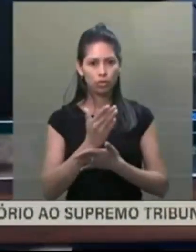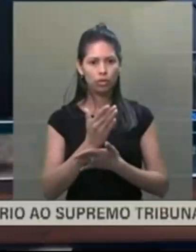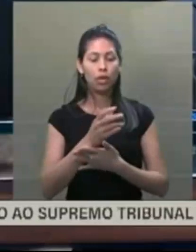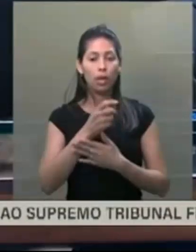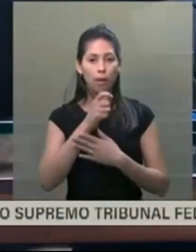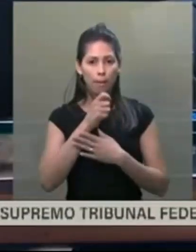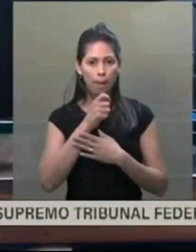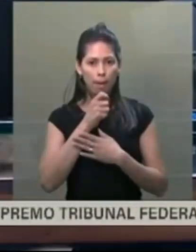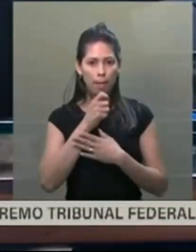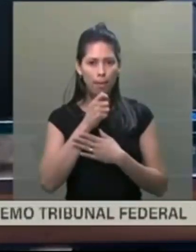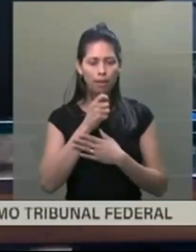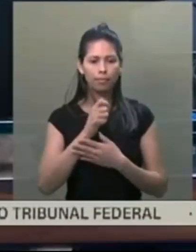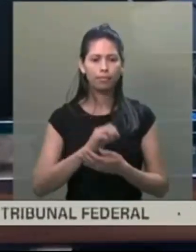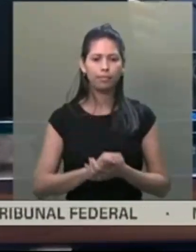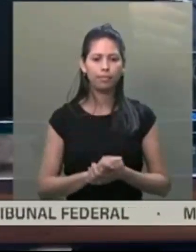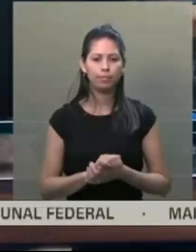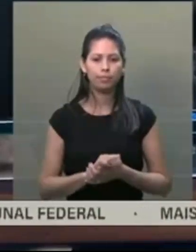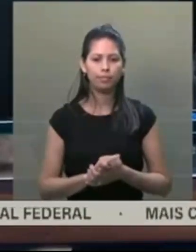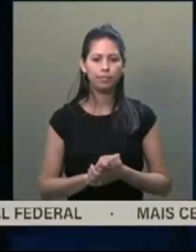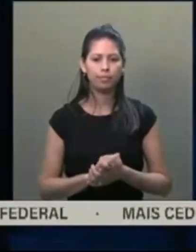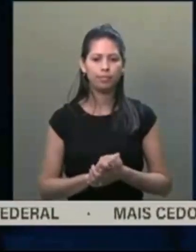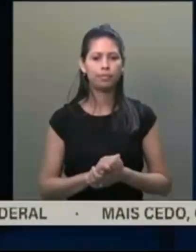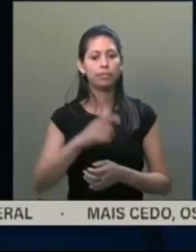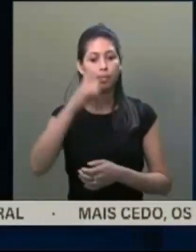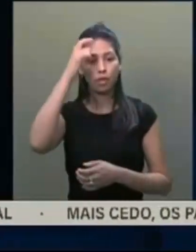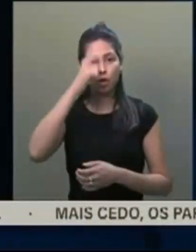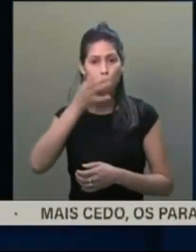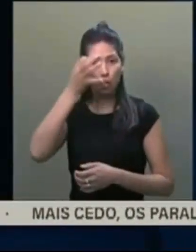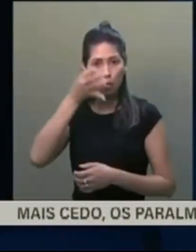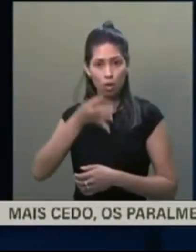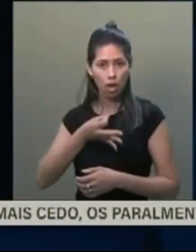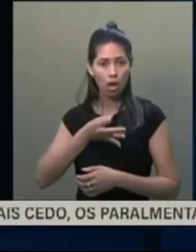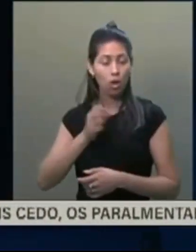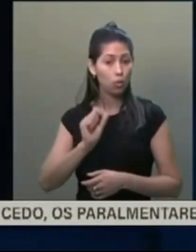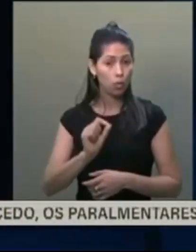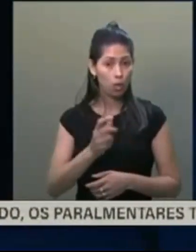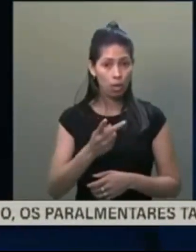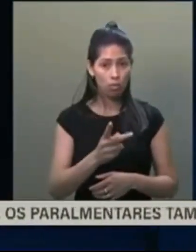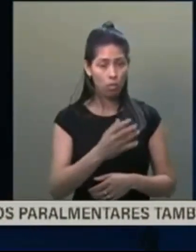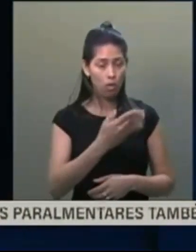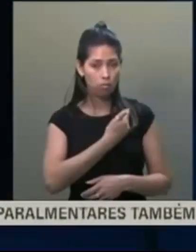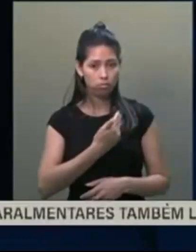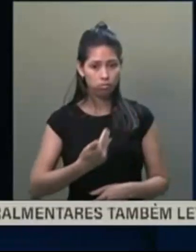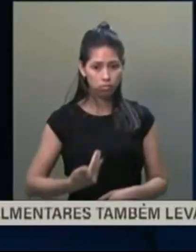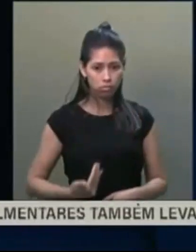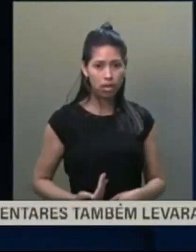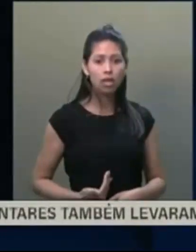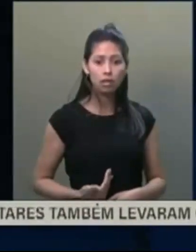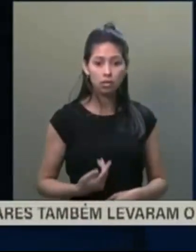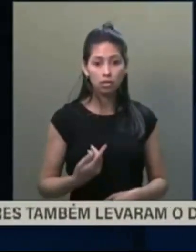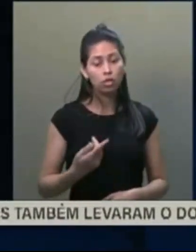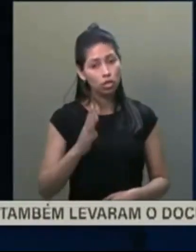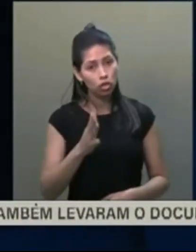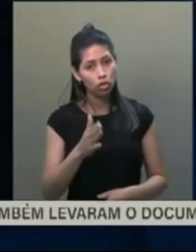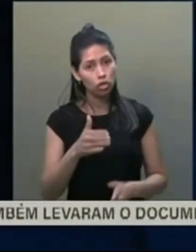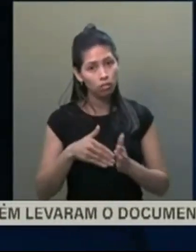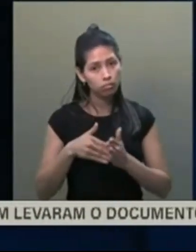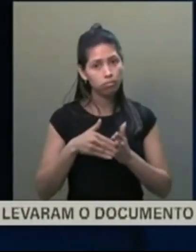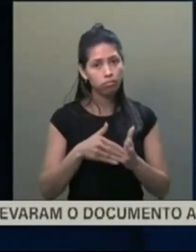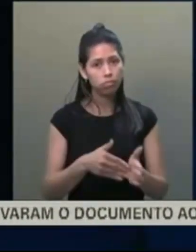Microfone. Eu garanto que Vossa Excelência, apesar de acompanhado,